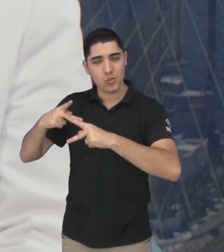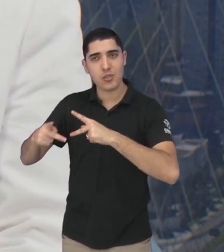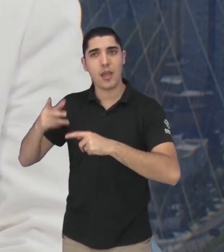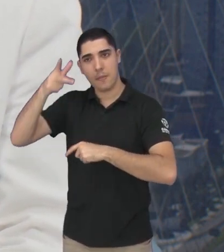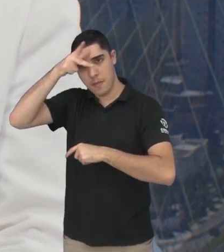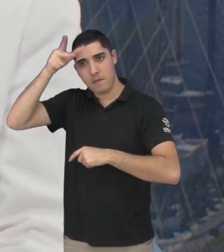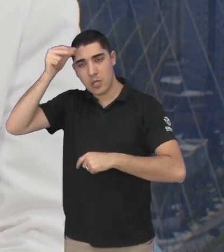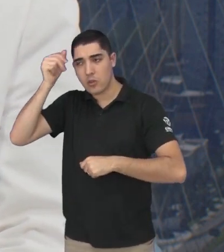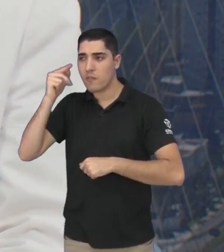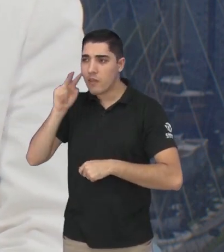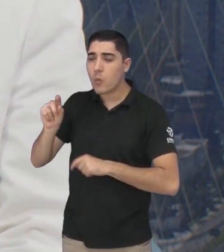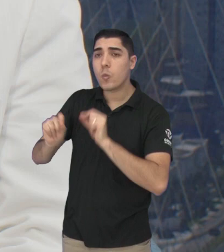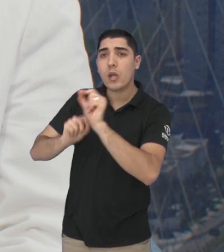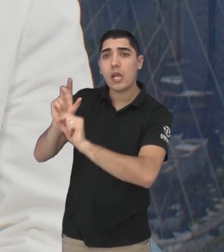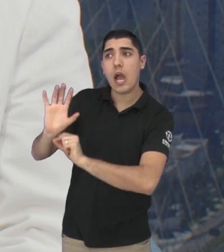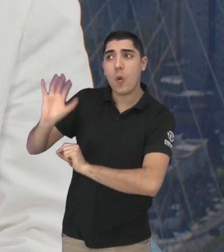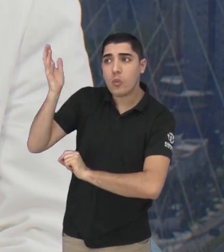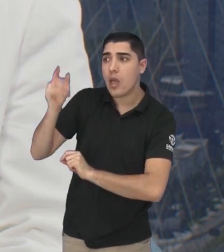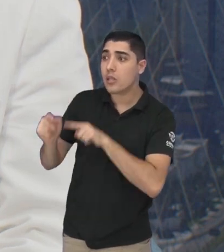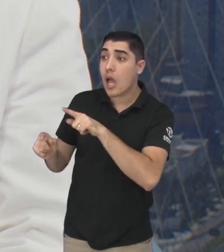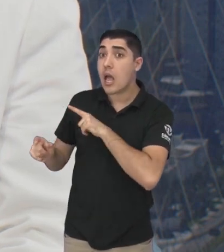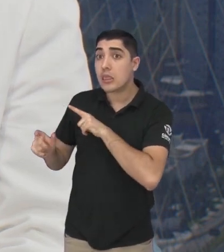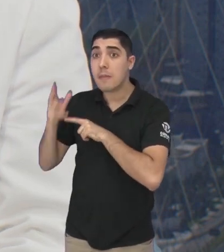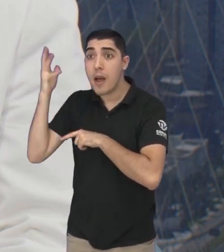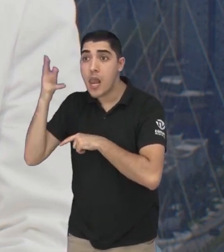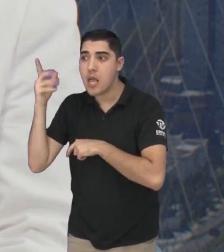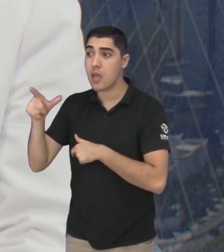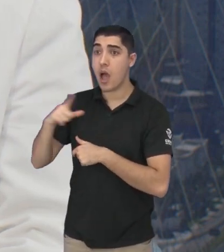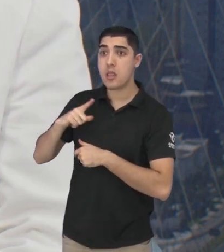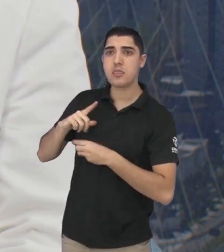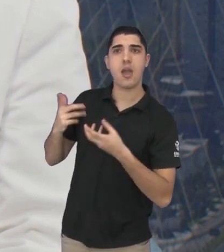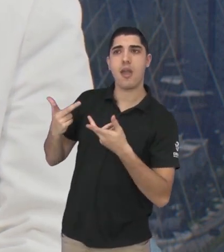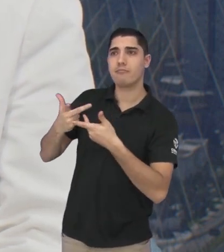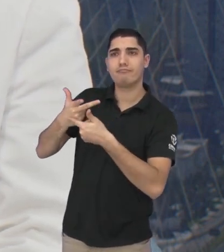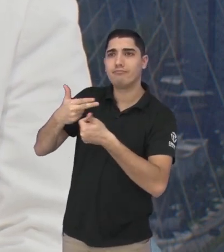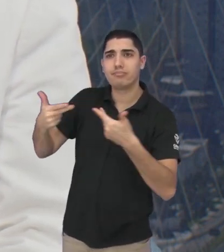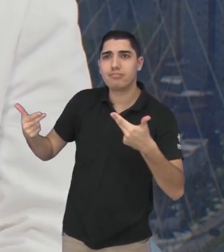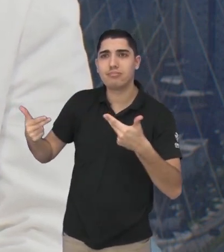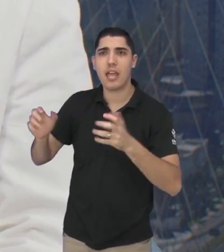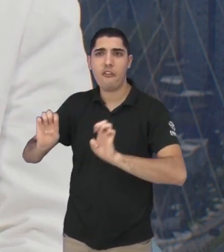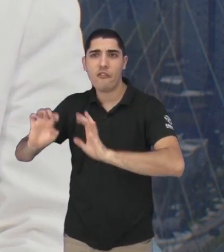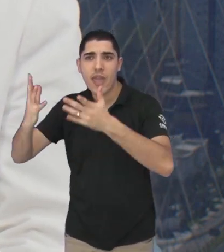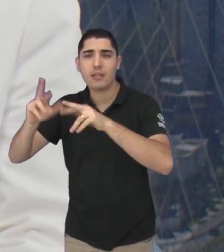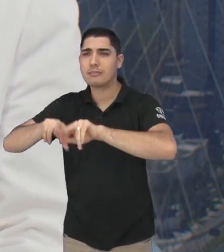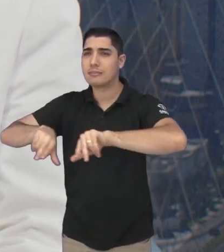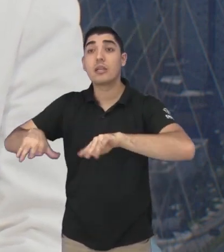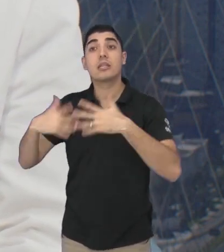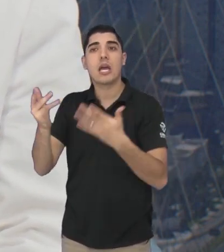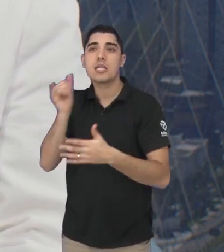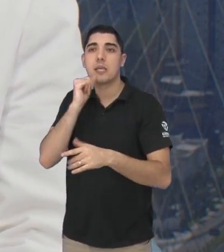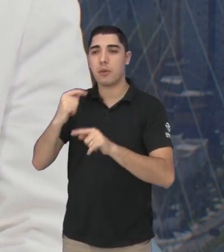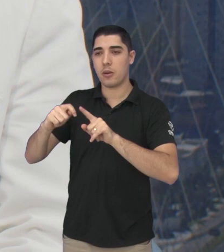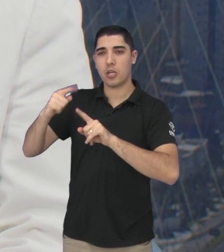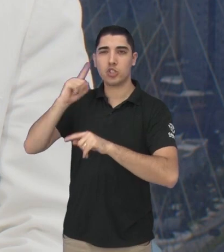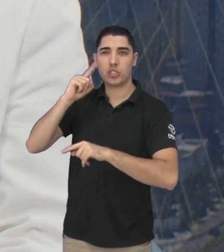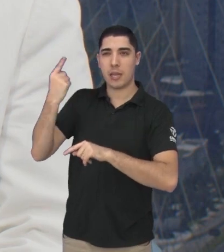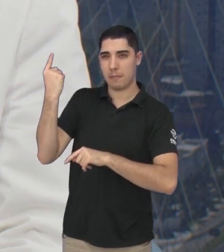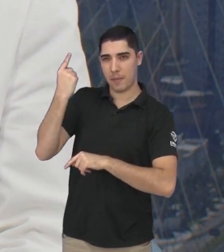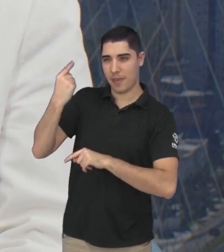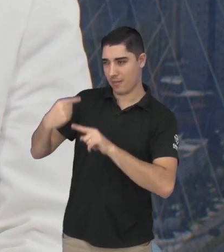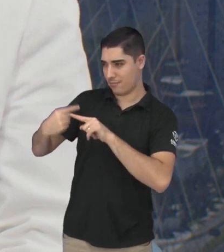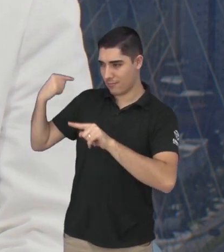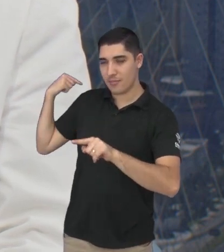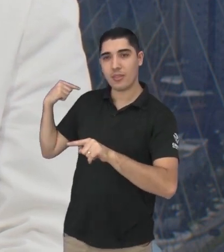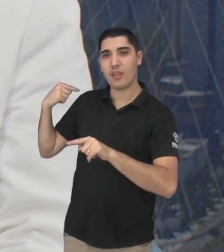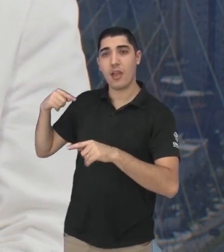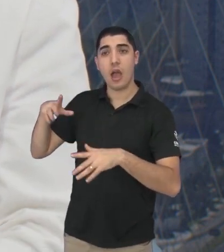que está acontecendo, o que está tendo, para que os pais possam participar junto com seus filhos. Tivemos agora no dia 1º um espetáculo